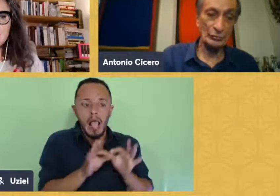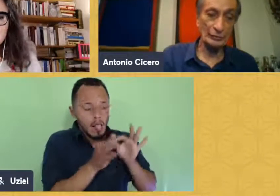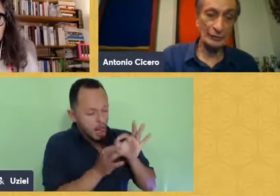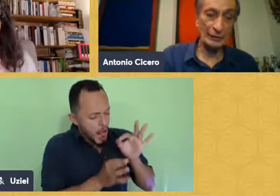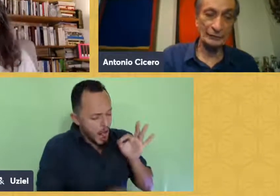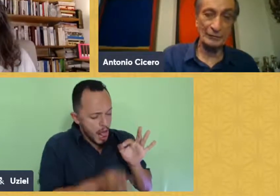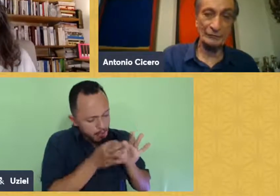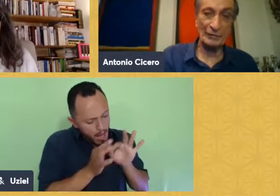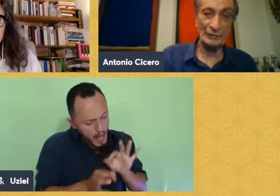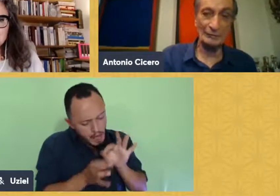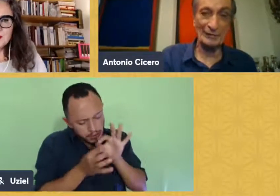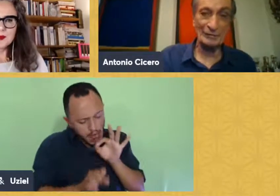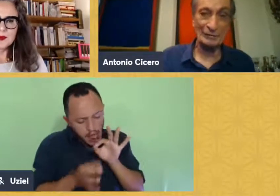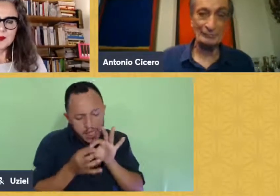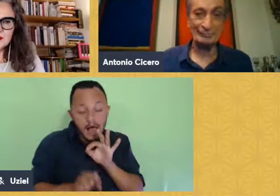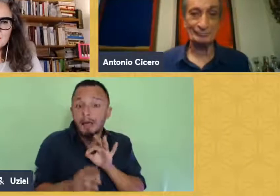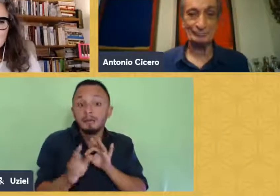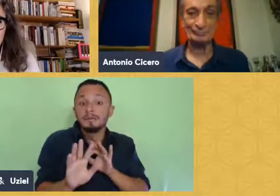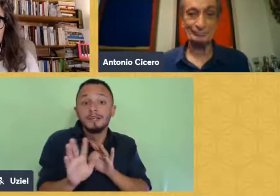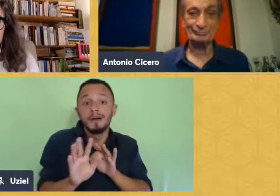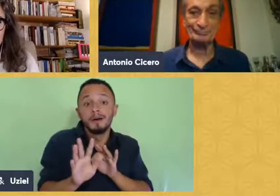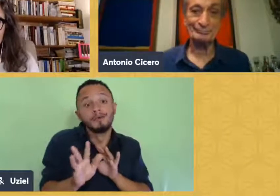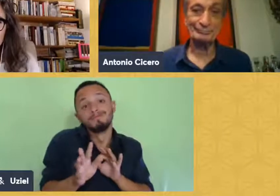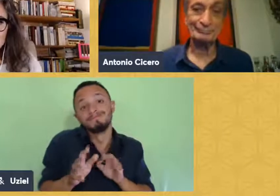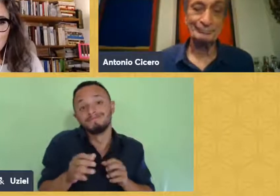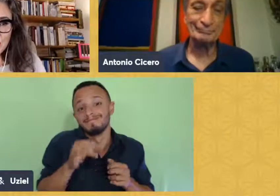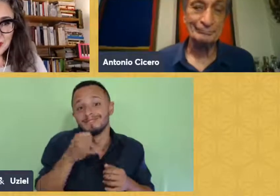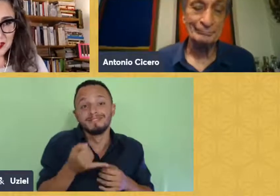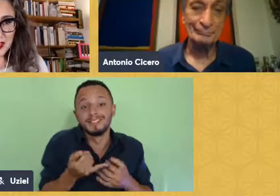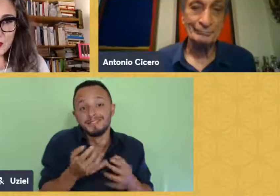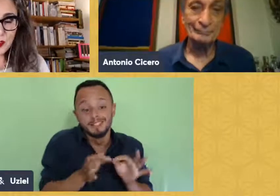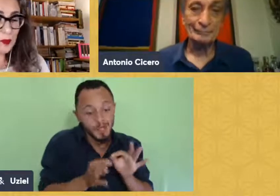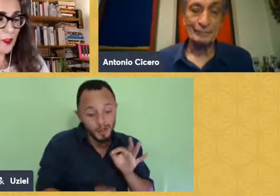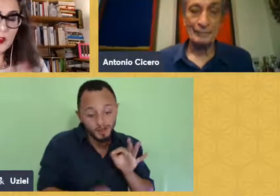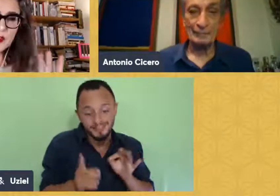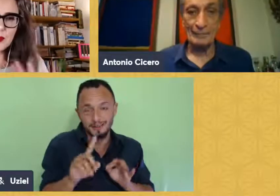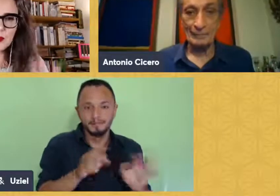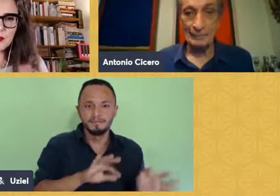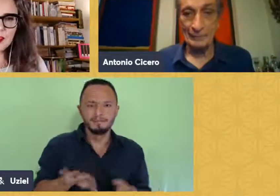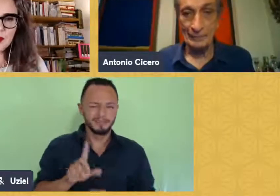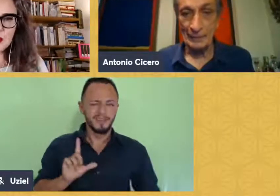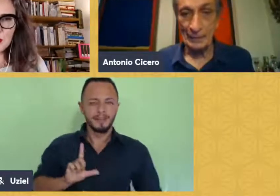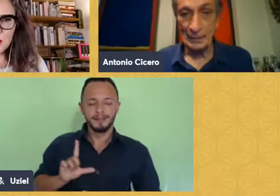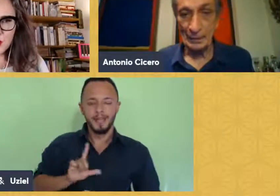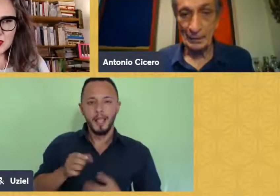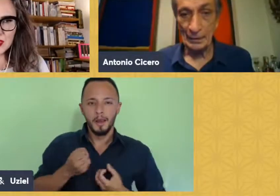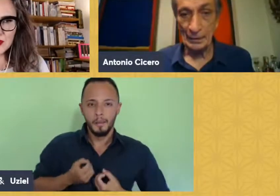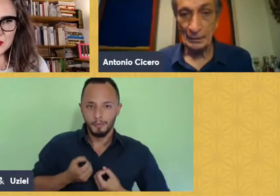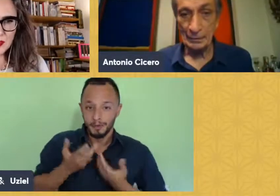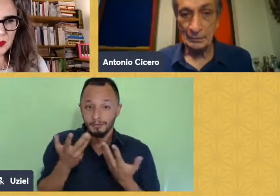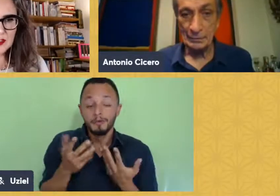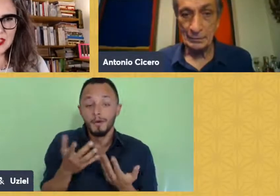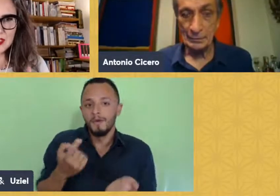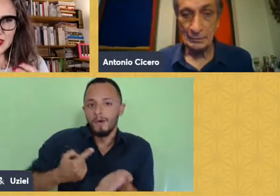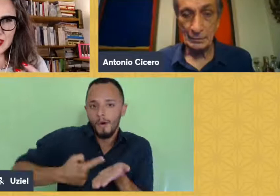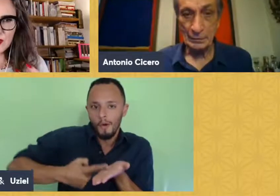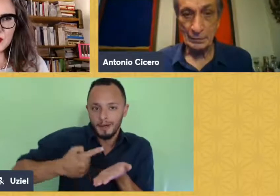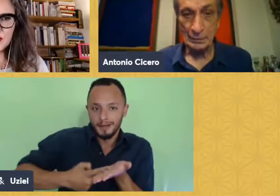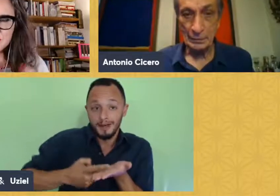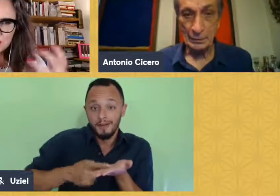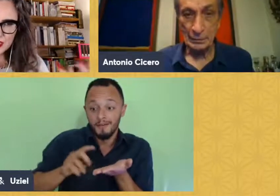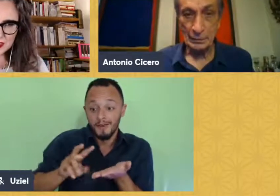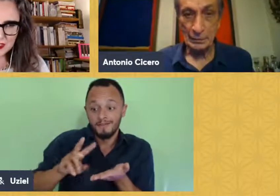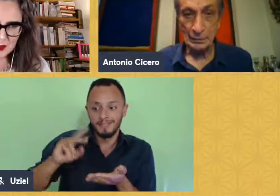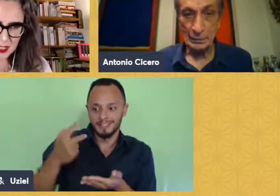Muito longos não tem, infelizmente. A gente tem um poema final, eu vou fazer uma proposta aqui. Vamos inverter, eu